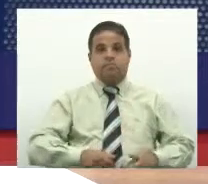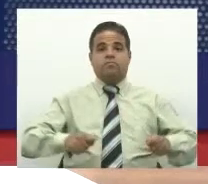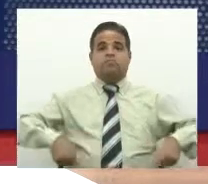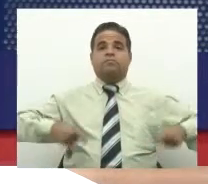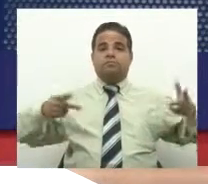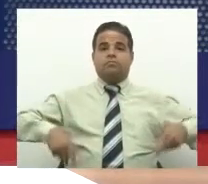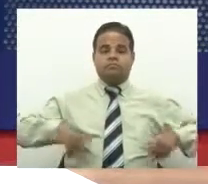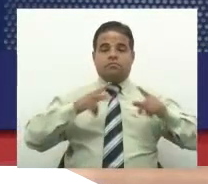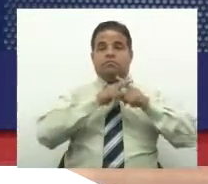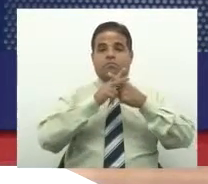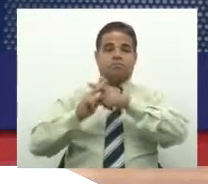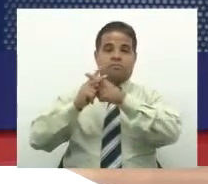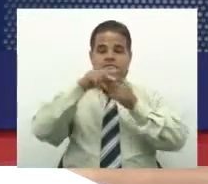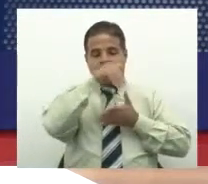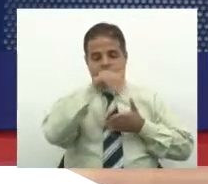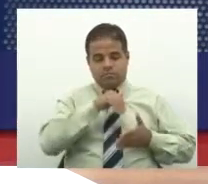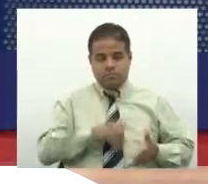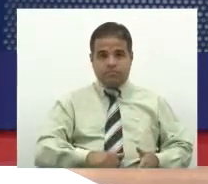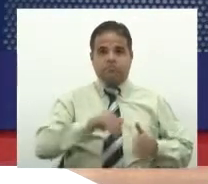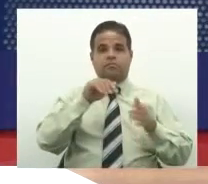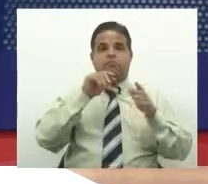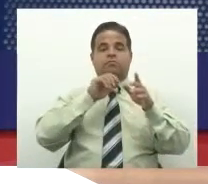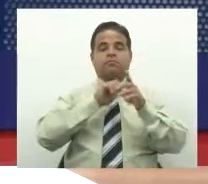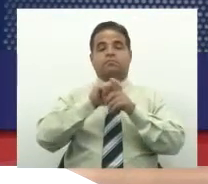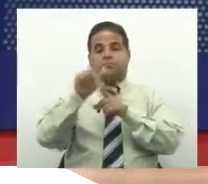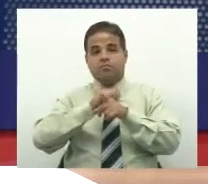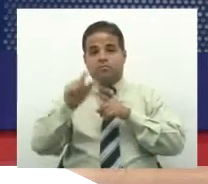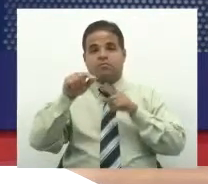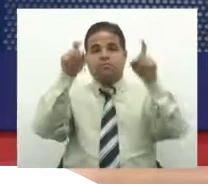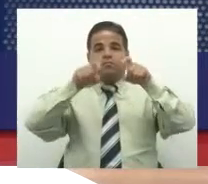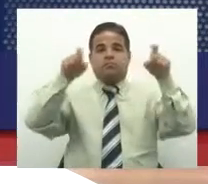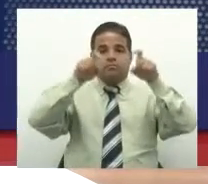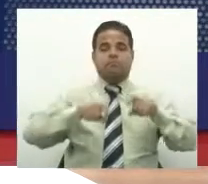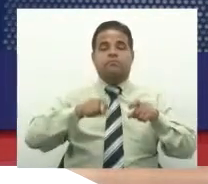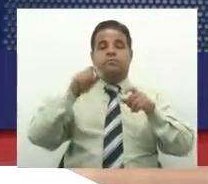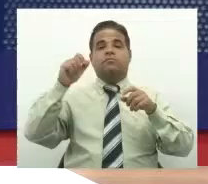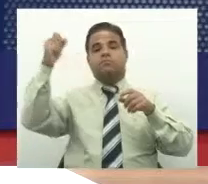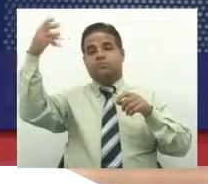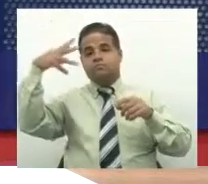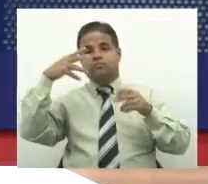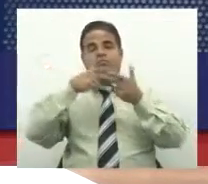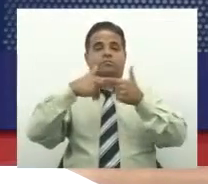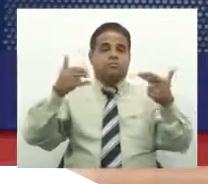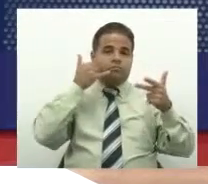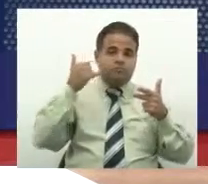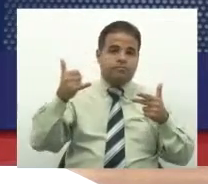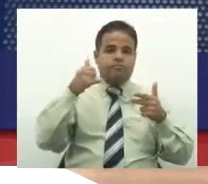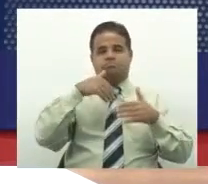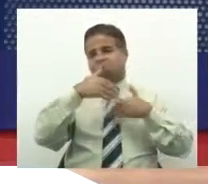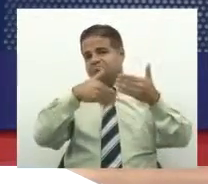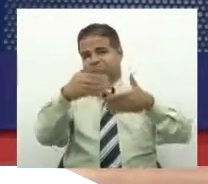pagamento e manutenção da secretaria, locação de imóvel, computadores, água, luz, telefone e etc.